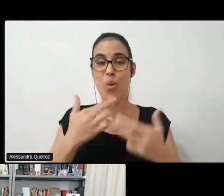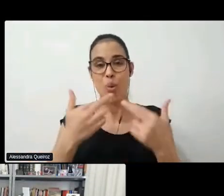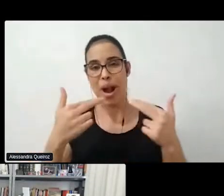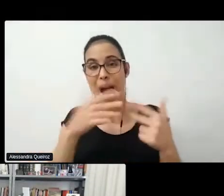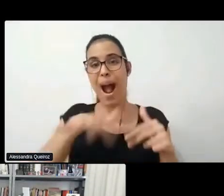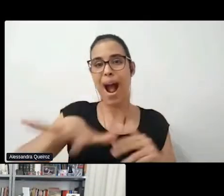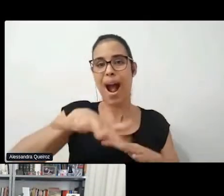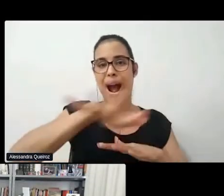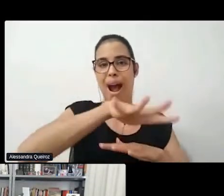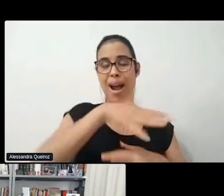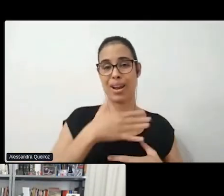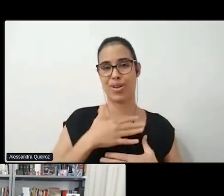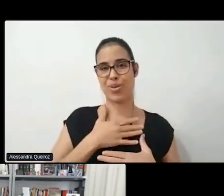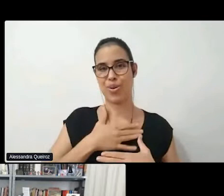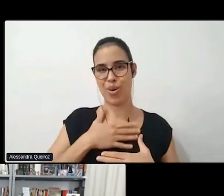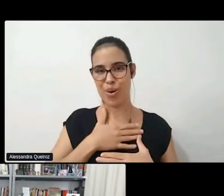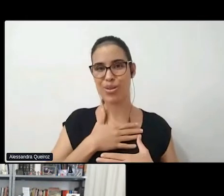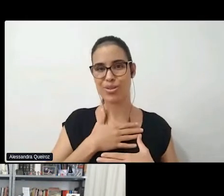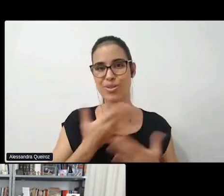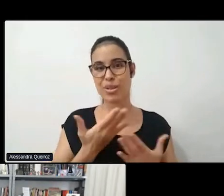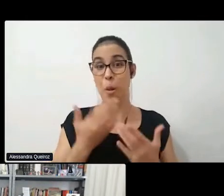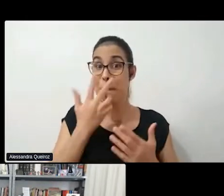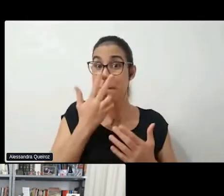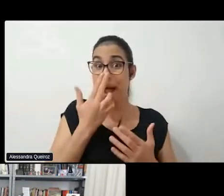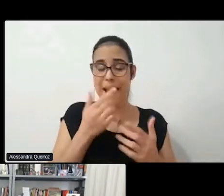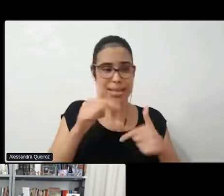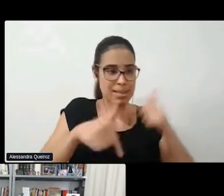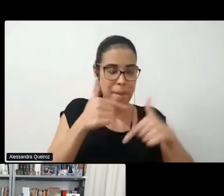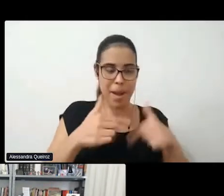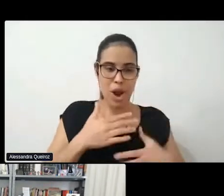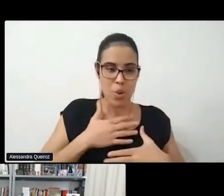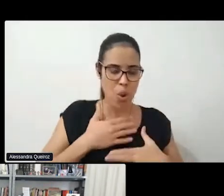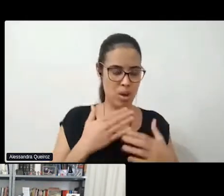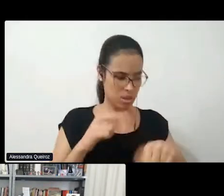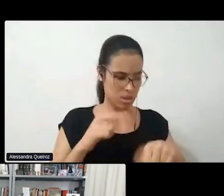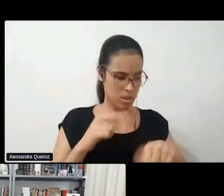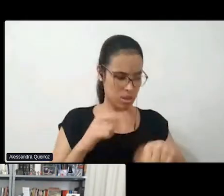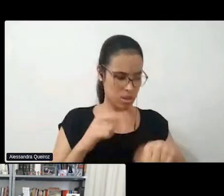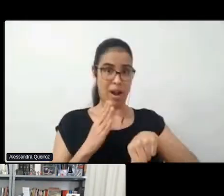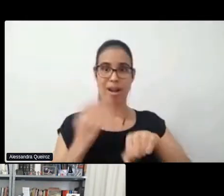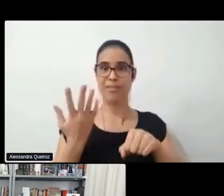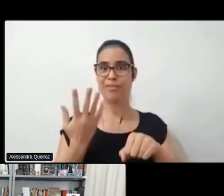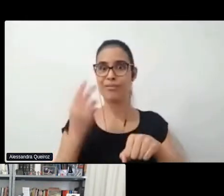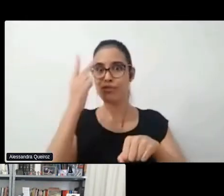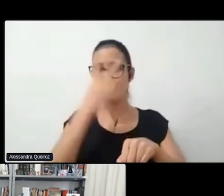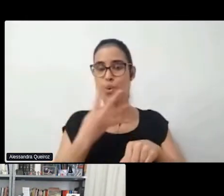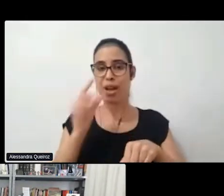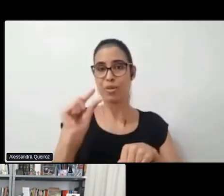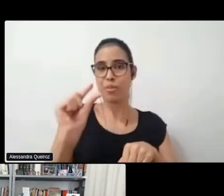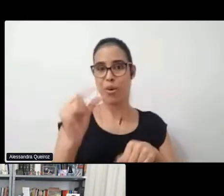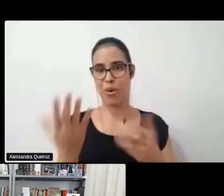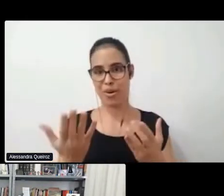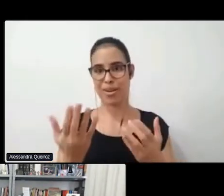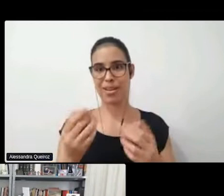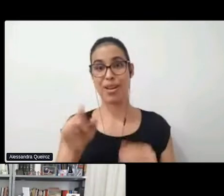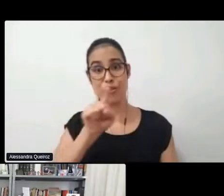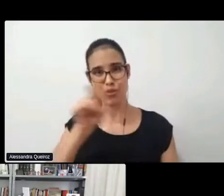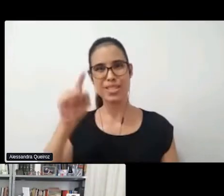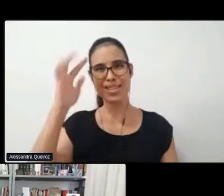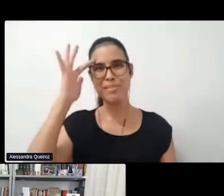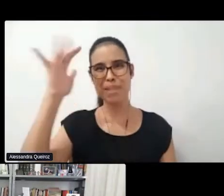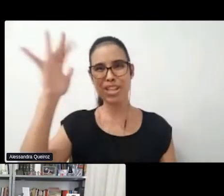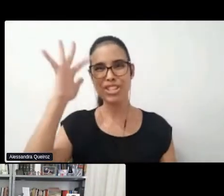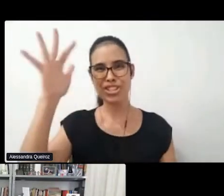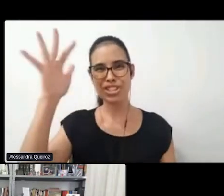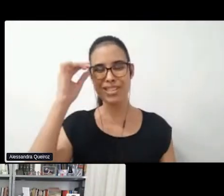da minha vida, parece que o tempo nem passa, e dá gosto de fazer o que a gente faz, também só de imaginar a quantidade